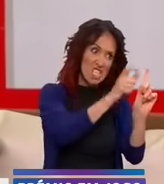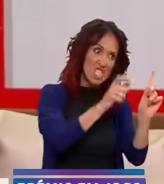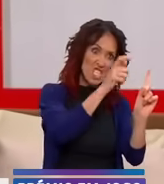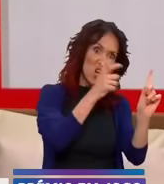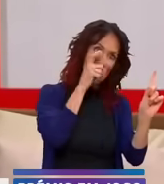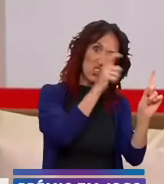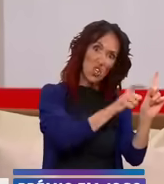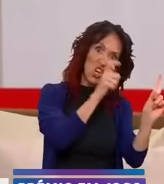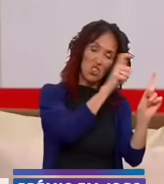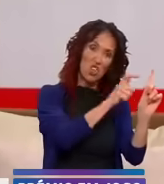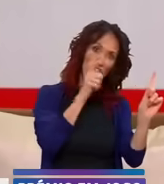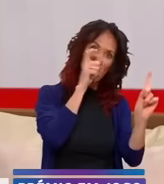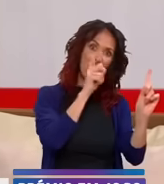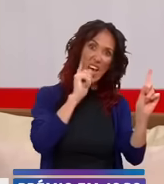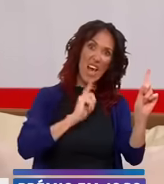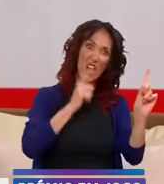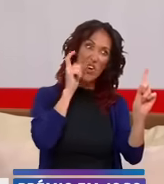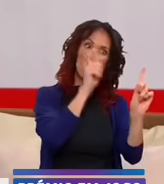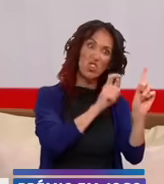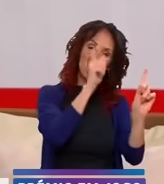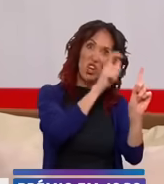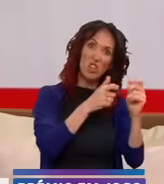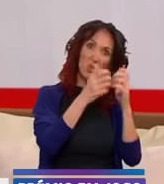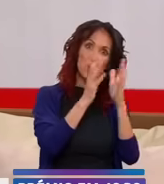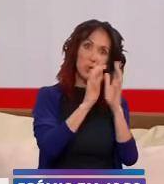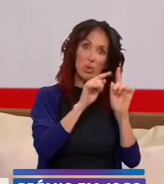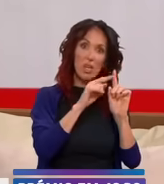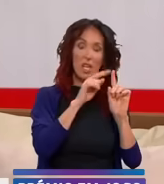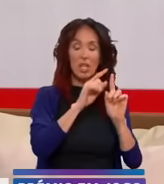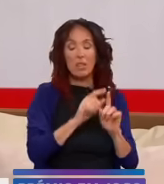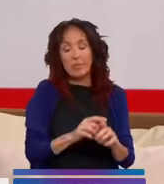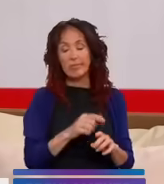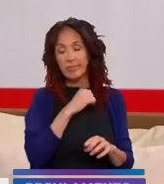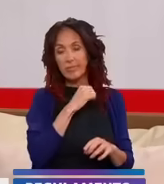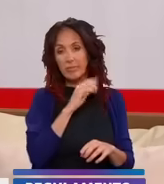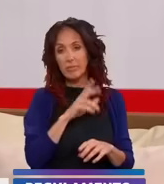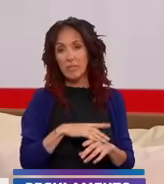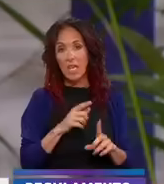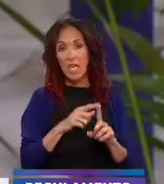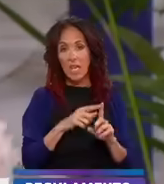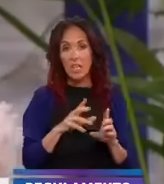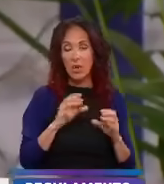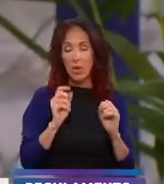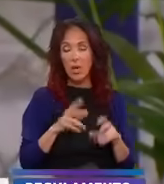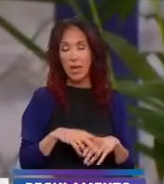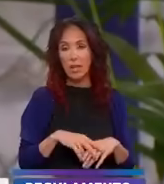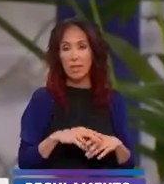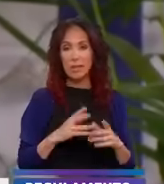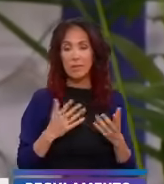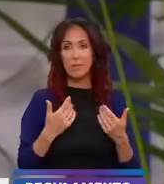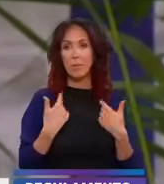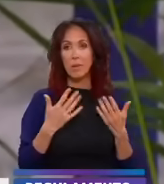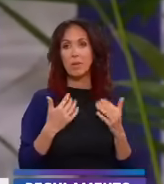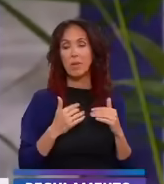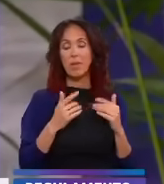Mas não é? Continuam. Não, esqueceram-se, as pessoas esqueceram-se. Só que ele já está tá na relação por cima.